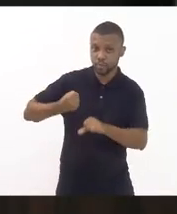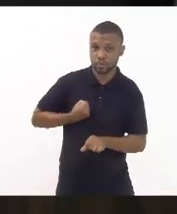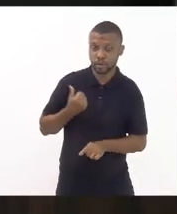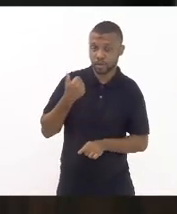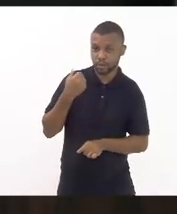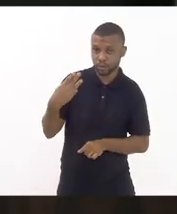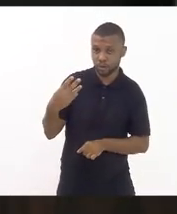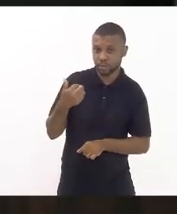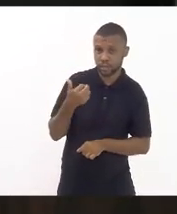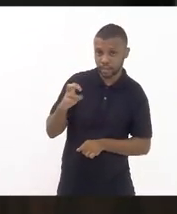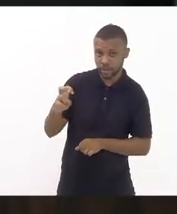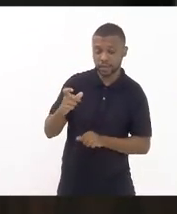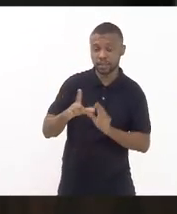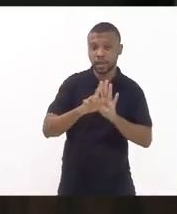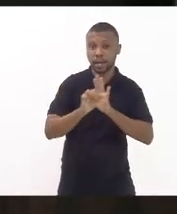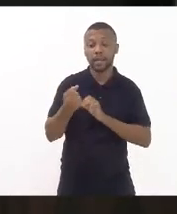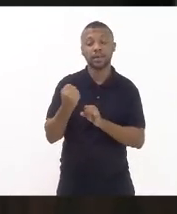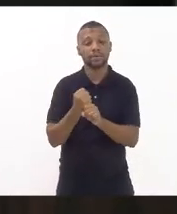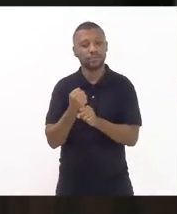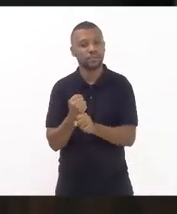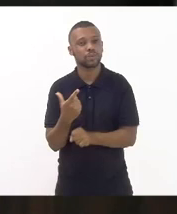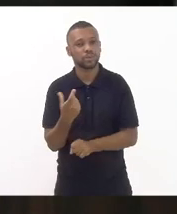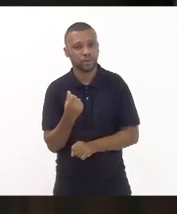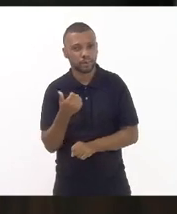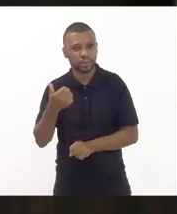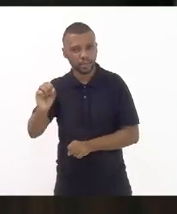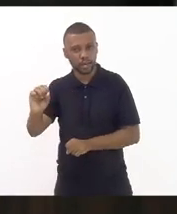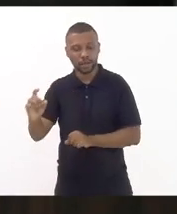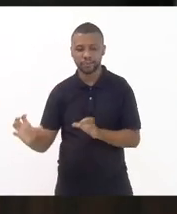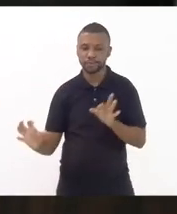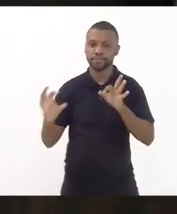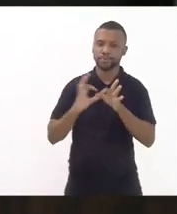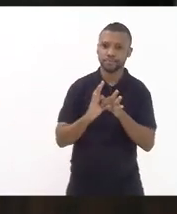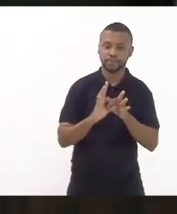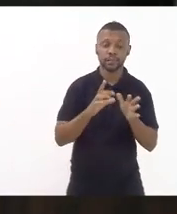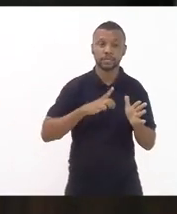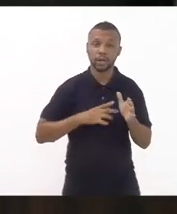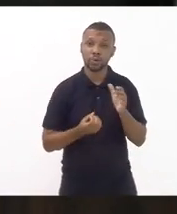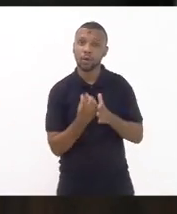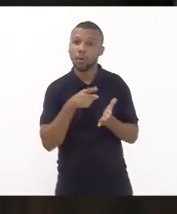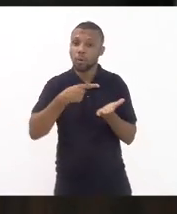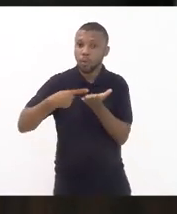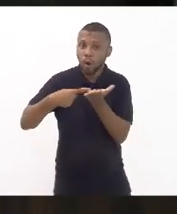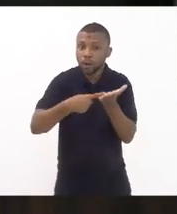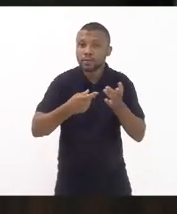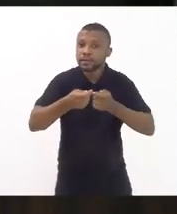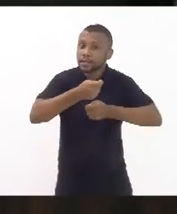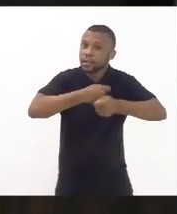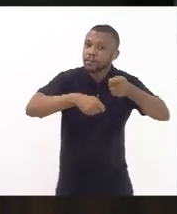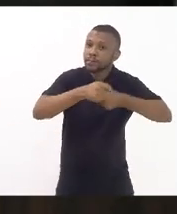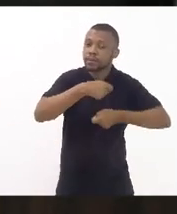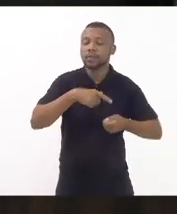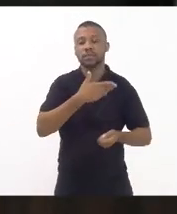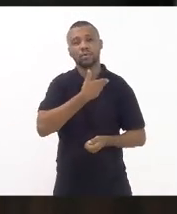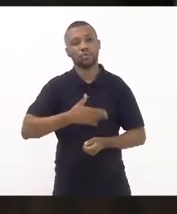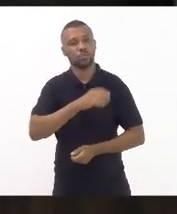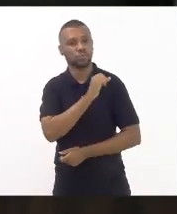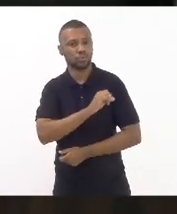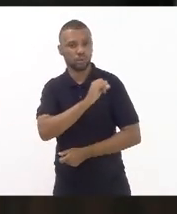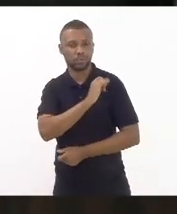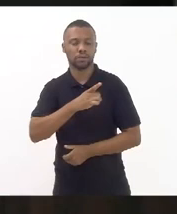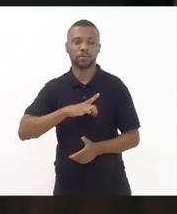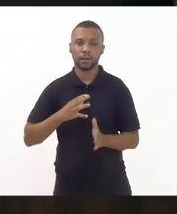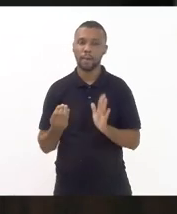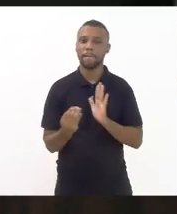lei 5.772, de 2010, a qual institui o quadro especial complementar da administração direta do Estado do Rio de Janeiro, fixa vencimentos